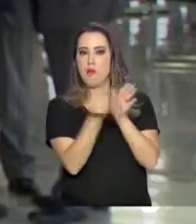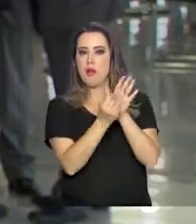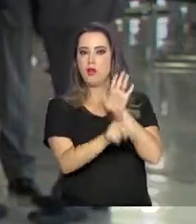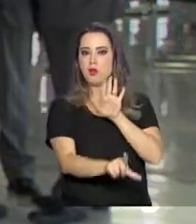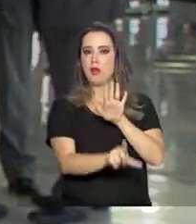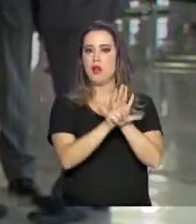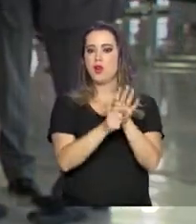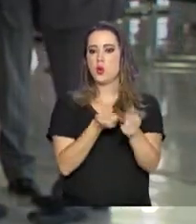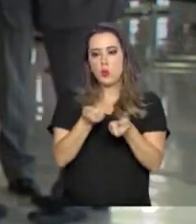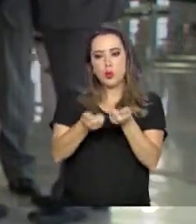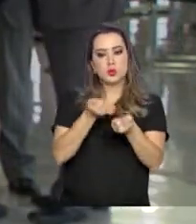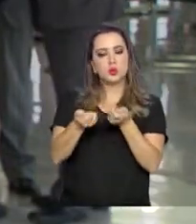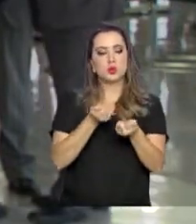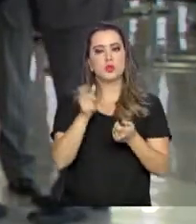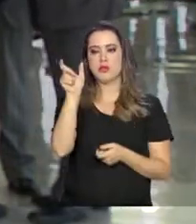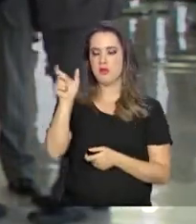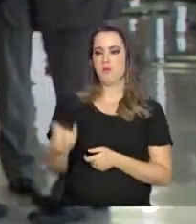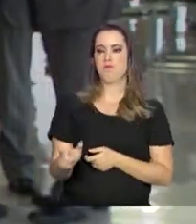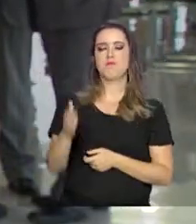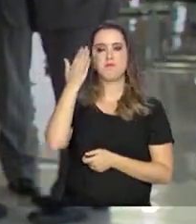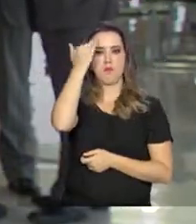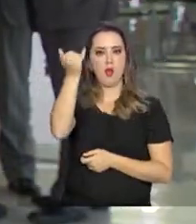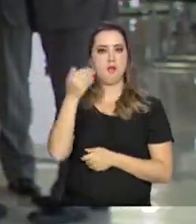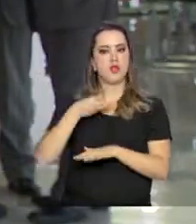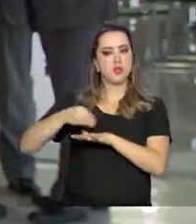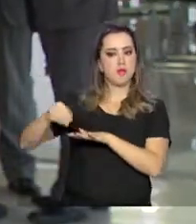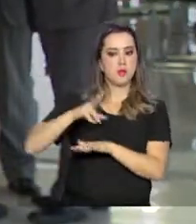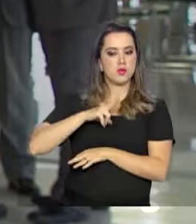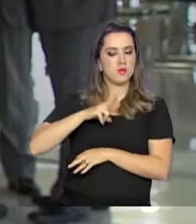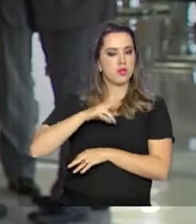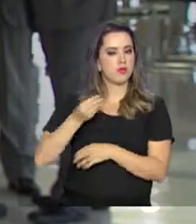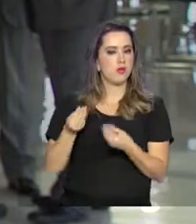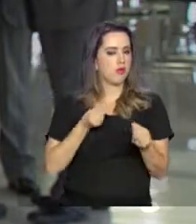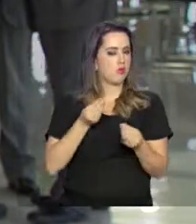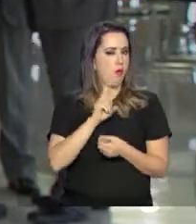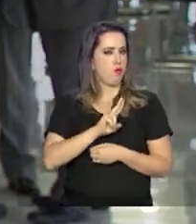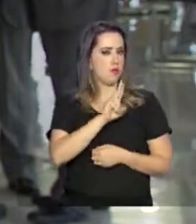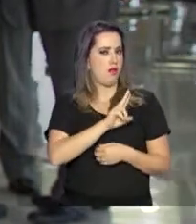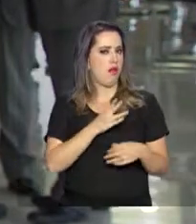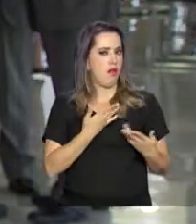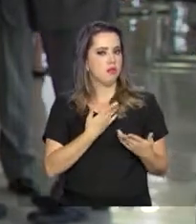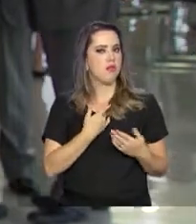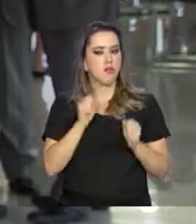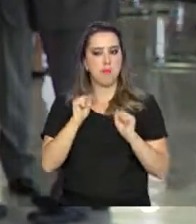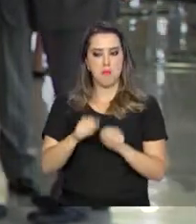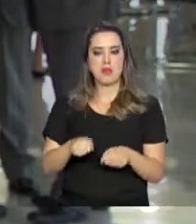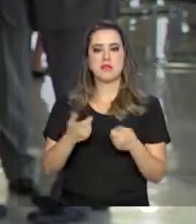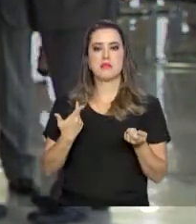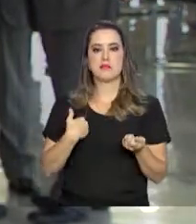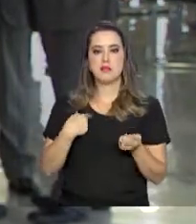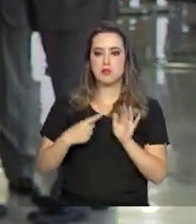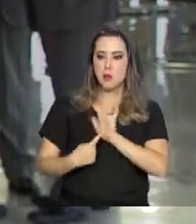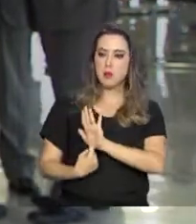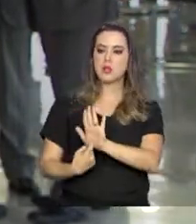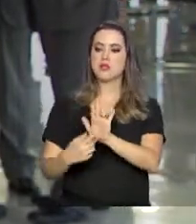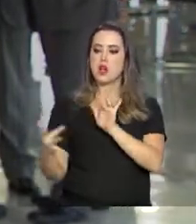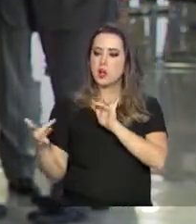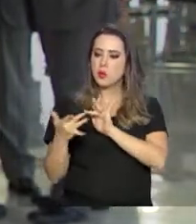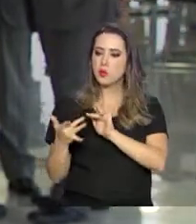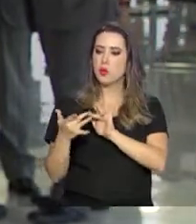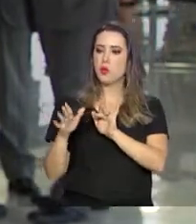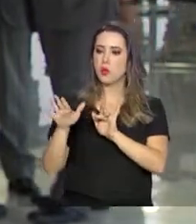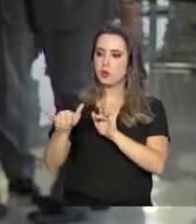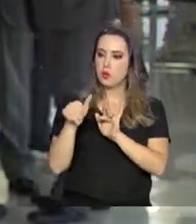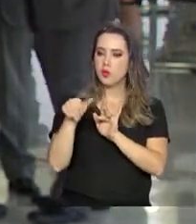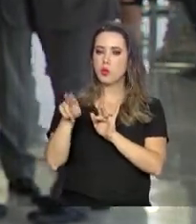maior controle dos cidadãos sobre informações pessoais, ao exigir consentimento explícito para